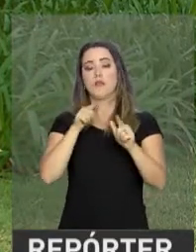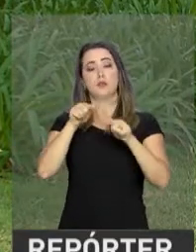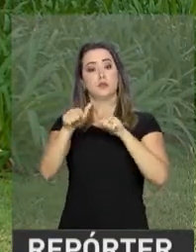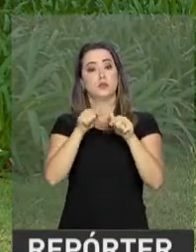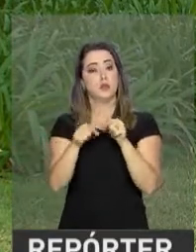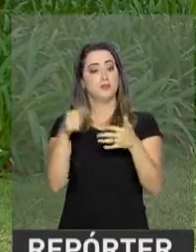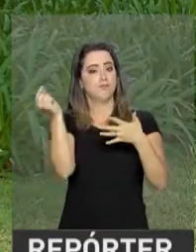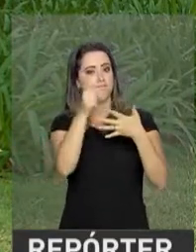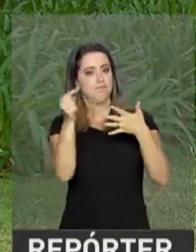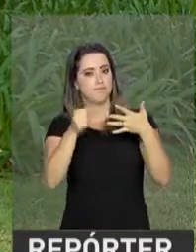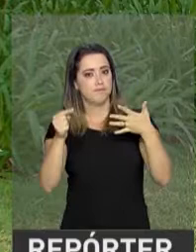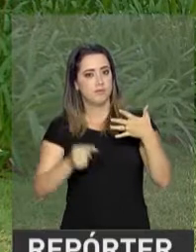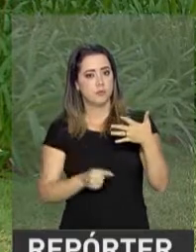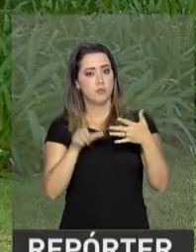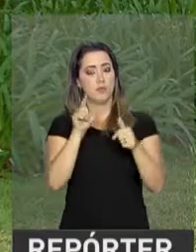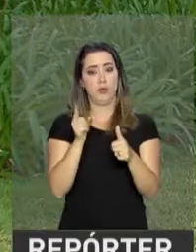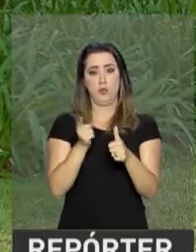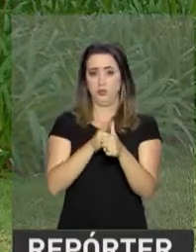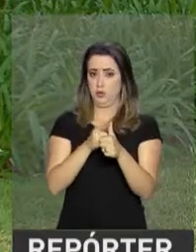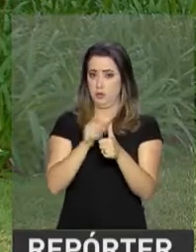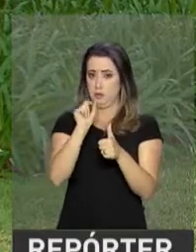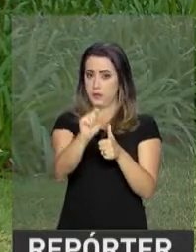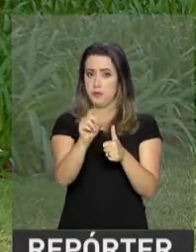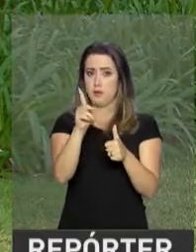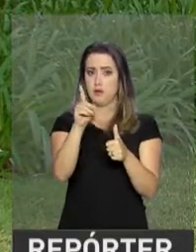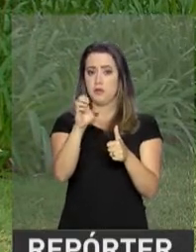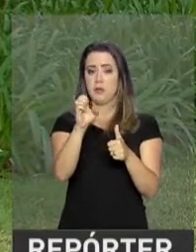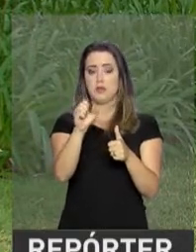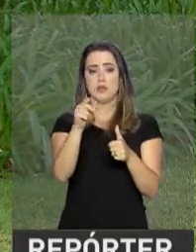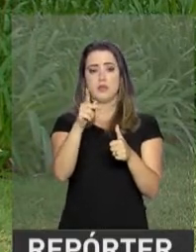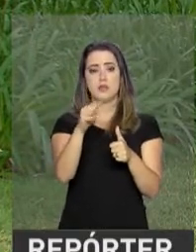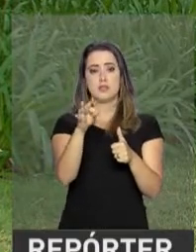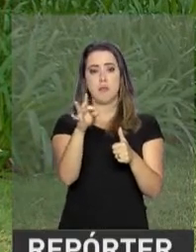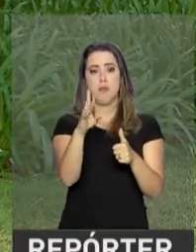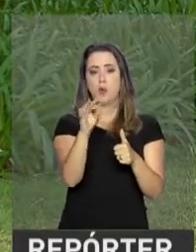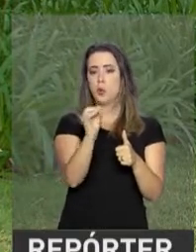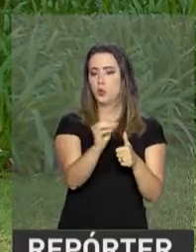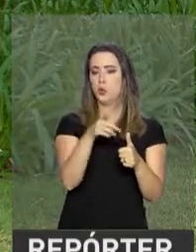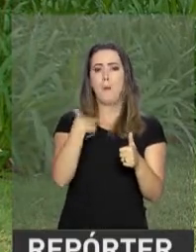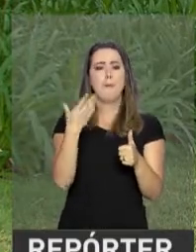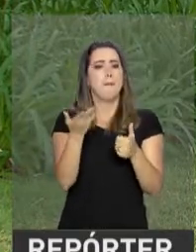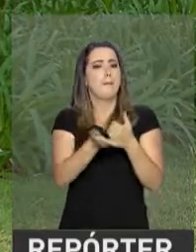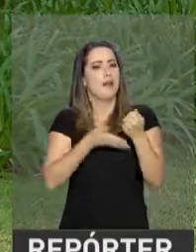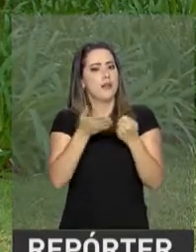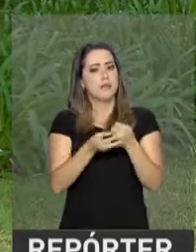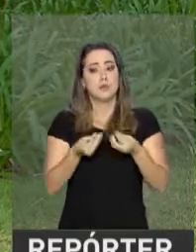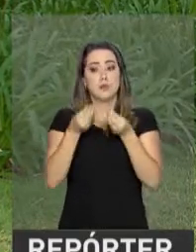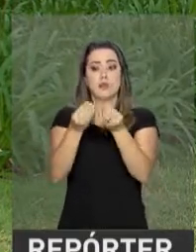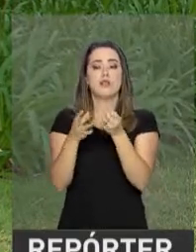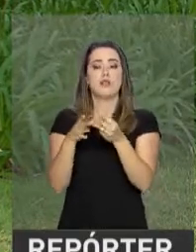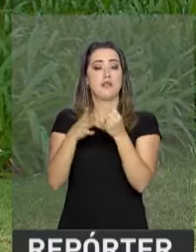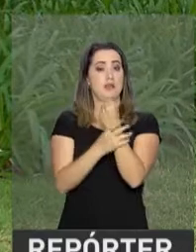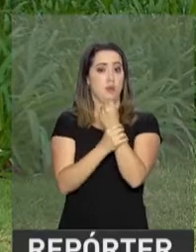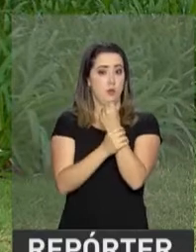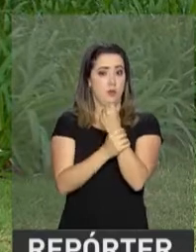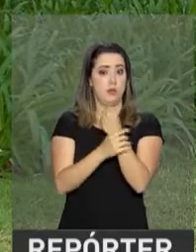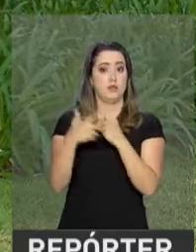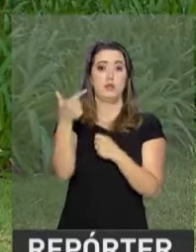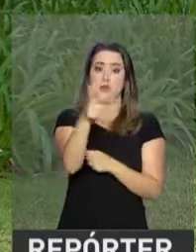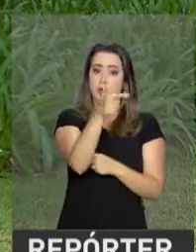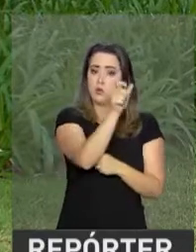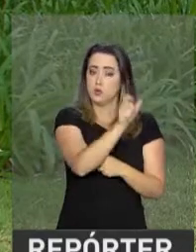divididas em desportivas que estão sujeitas as restrições básicas para garantir a segurança de terceiros e